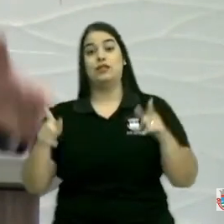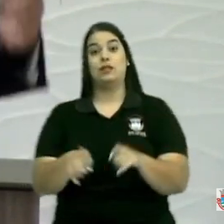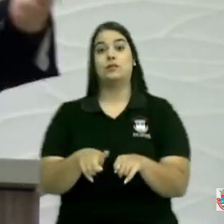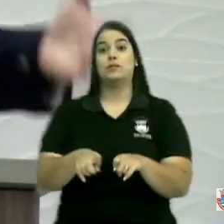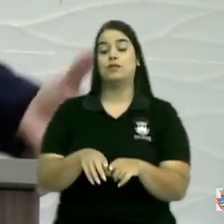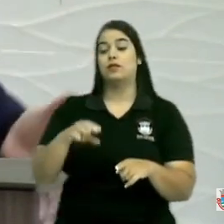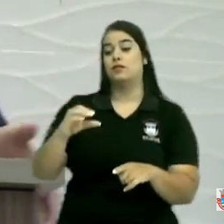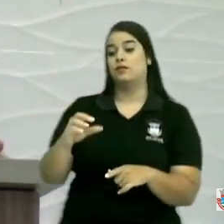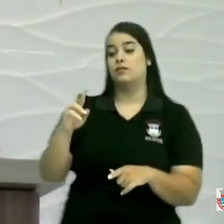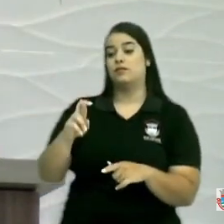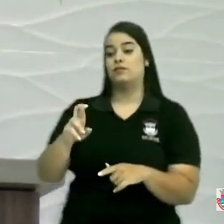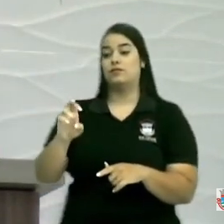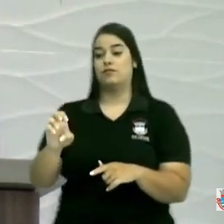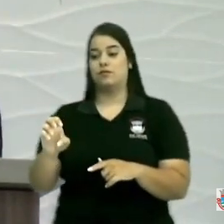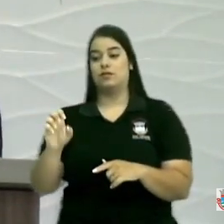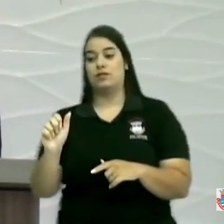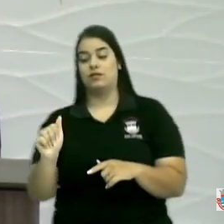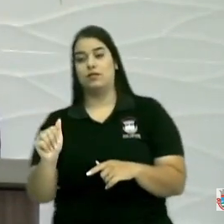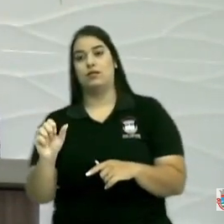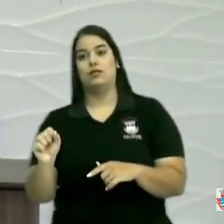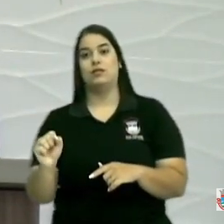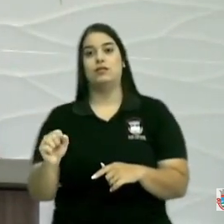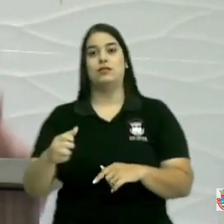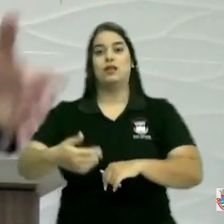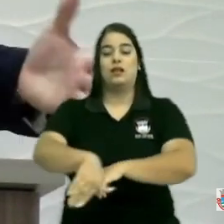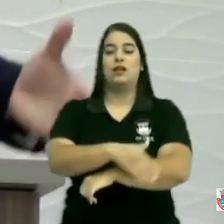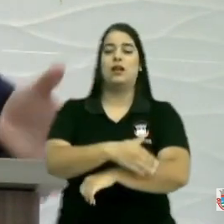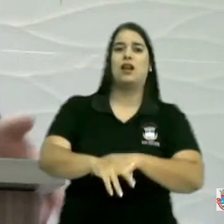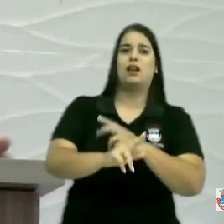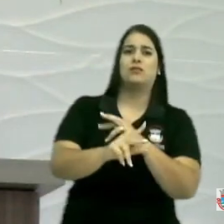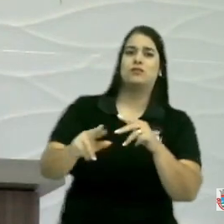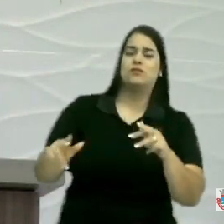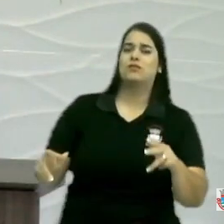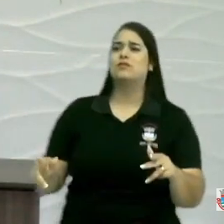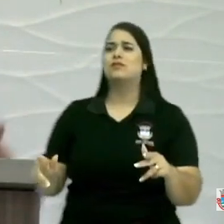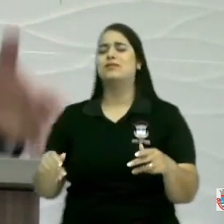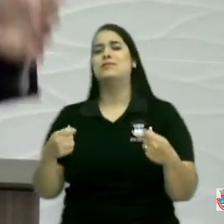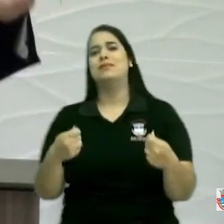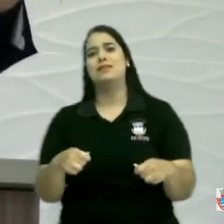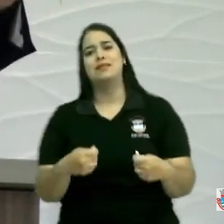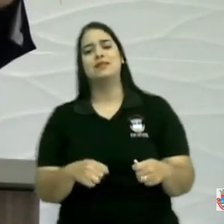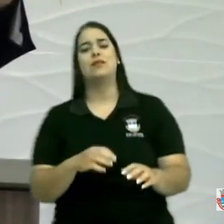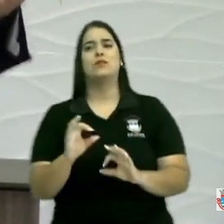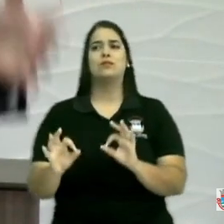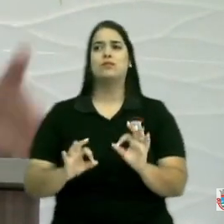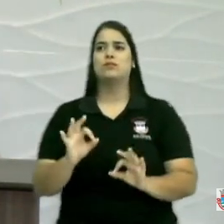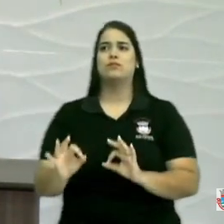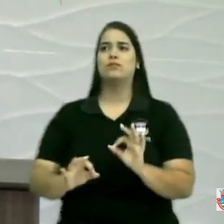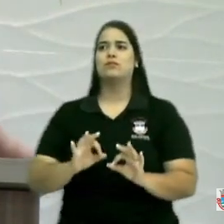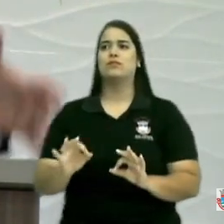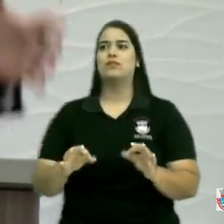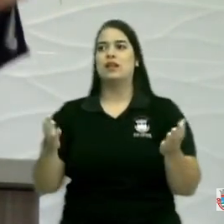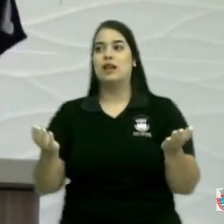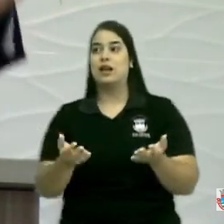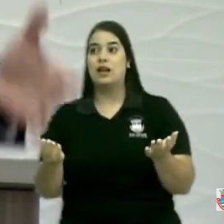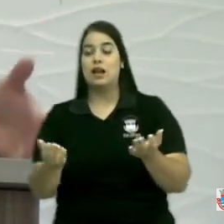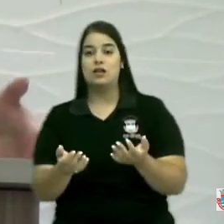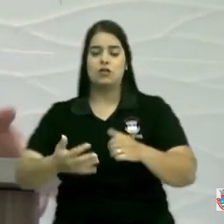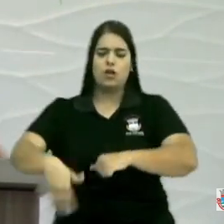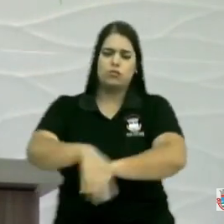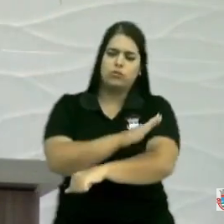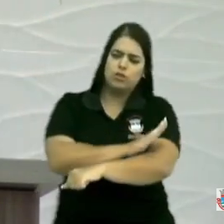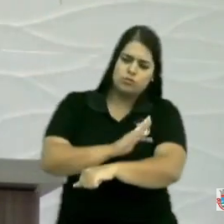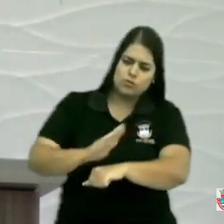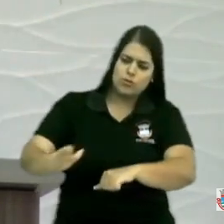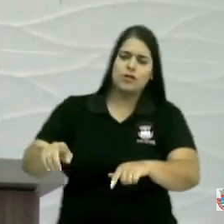disso a gente viu só as ruas, né, sem ter o brilhantismo que elas precisavam ter. E agora vai ser asfaltada, receber luz